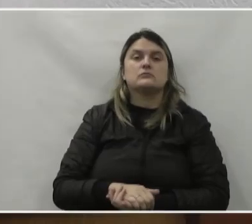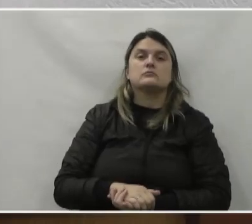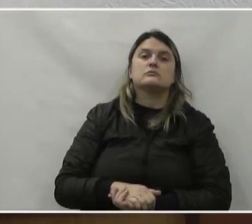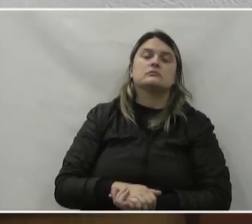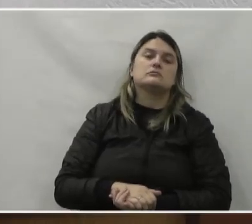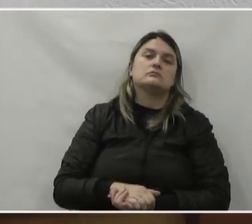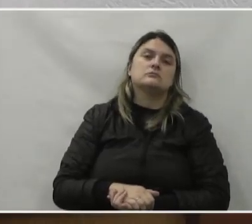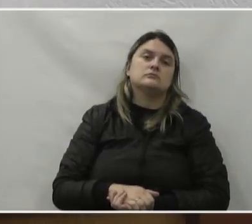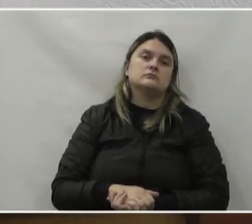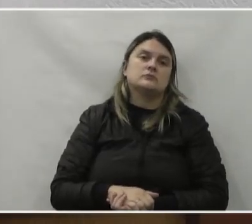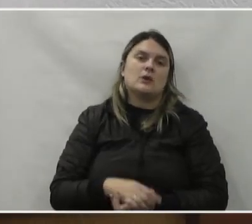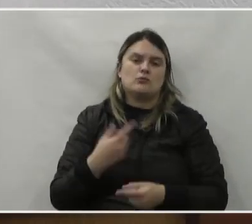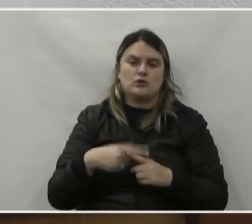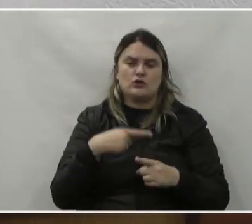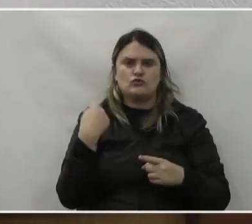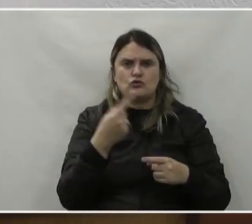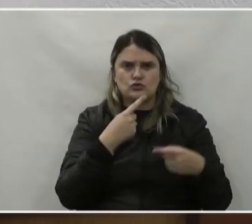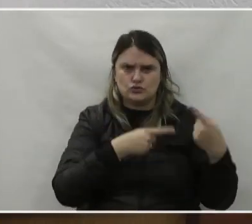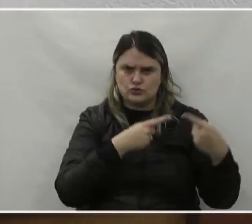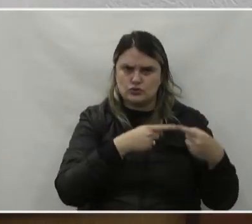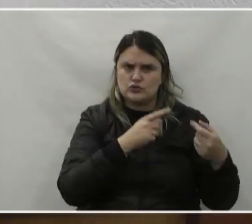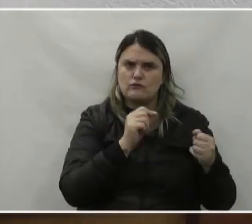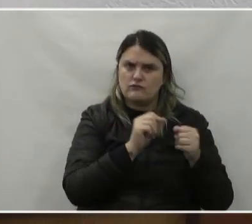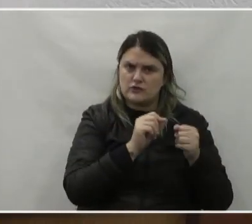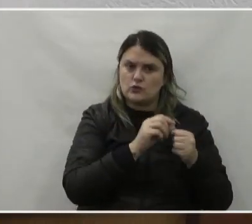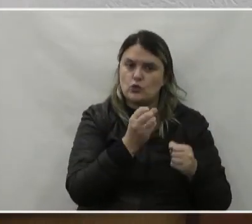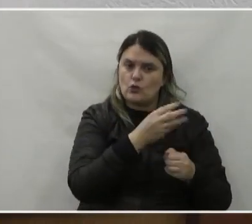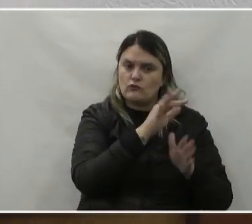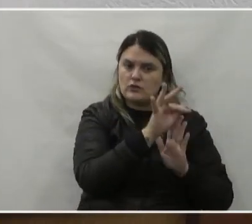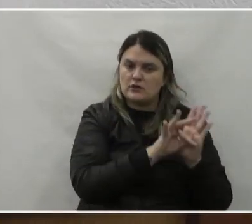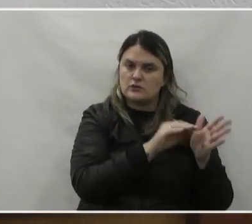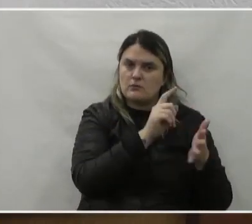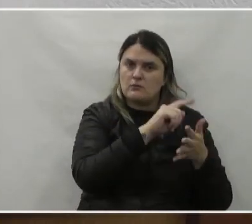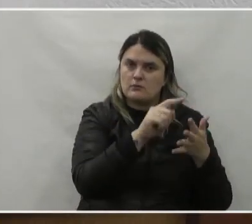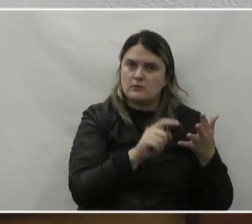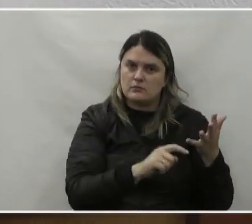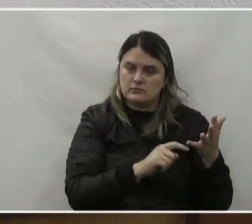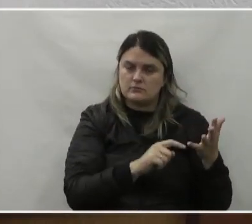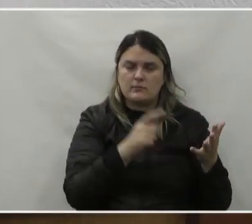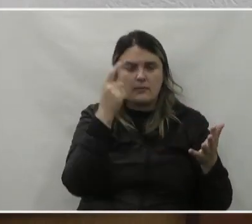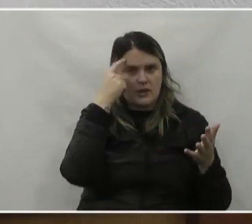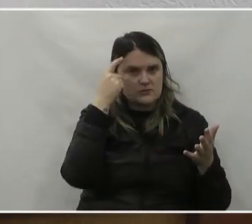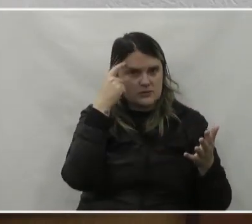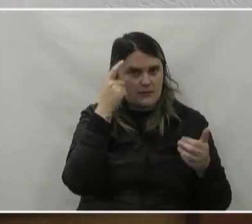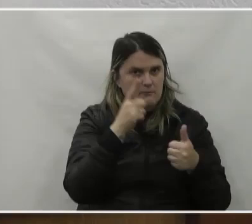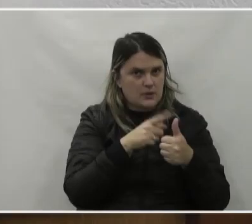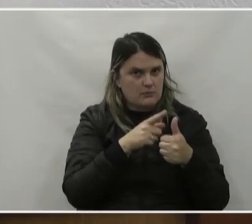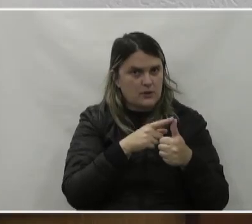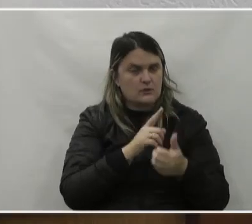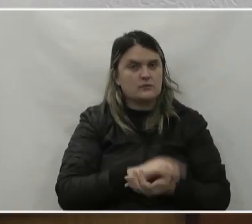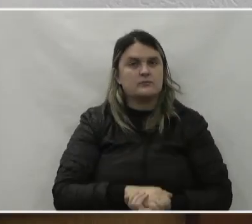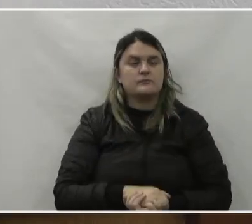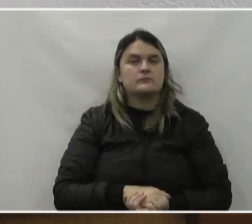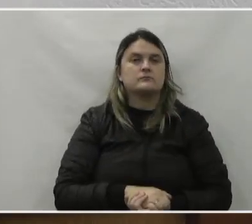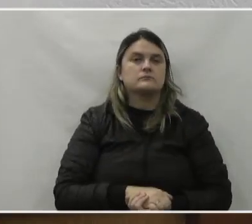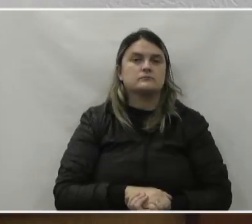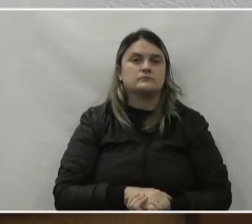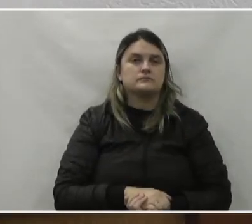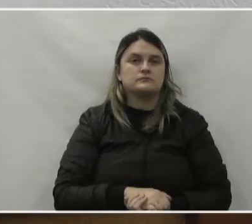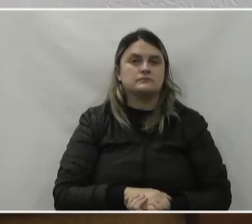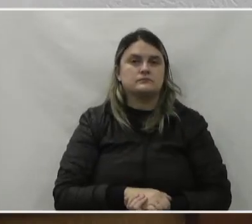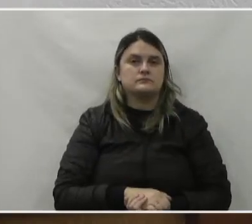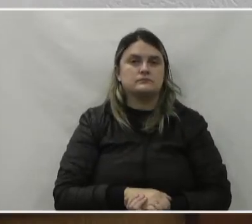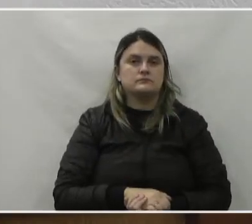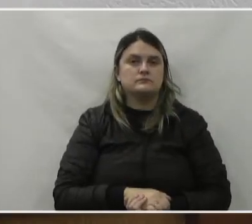essas contrapontos que teve. Então, talvez seja um dos motivos isso não ter sido